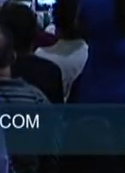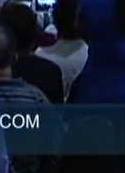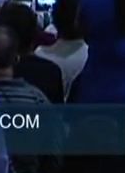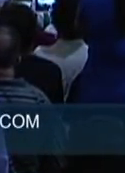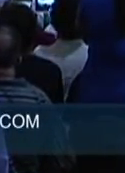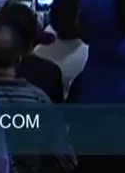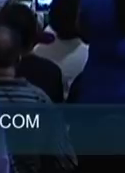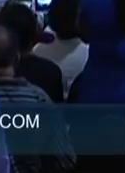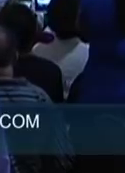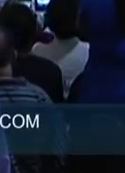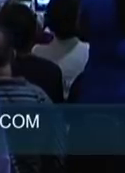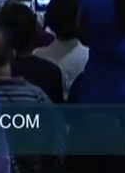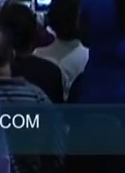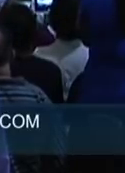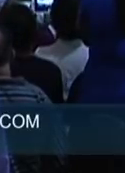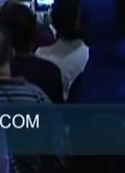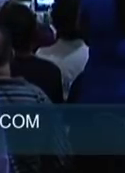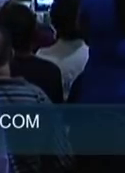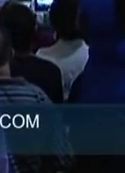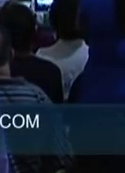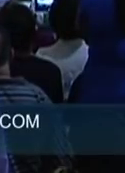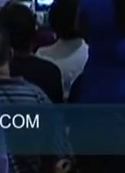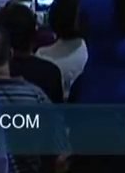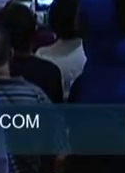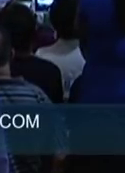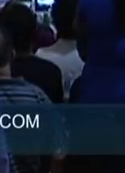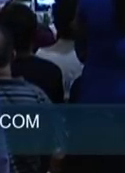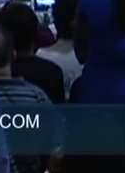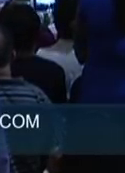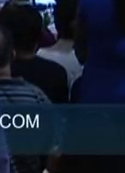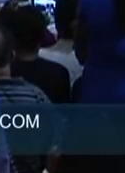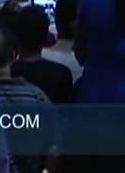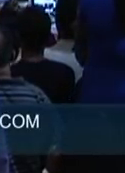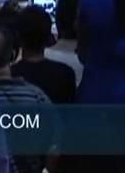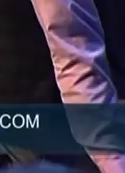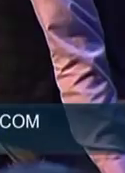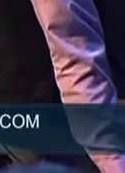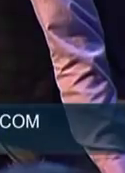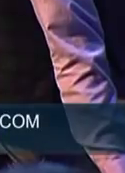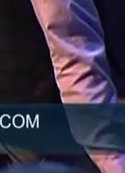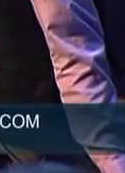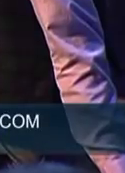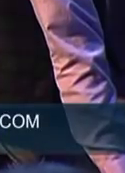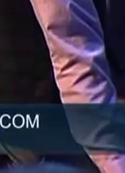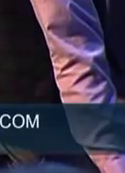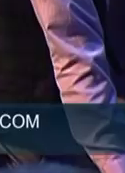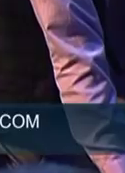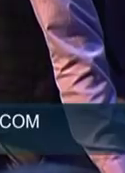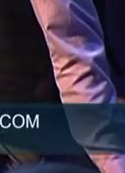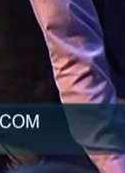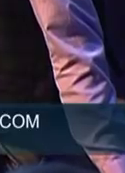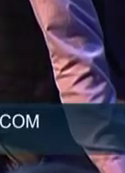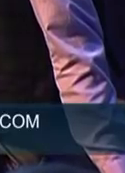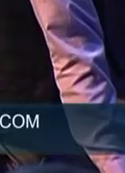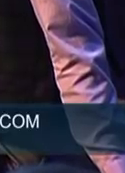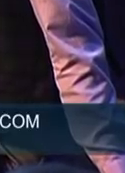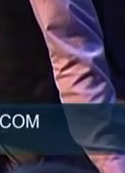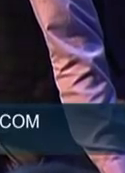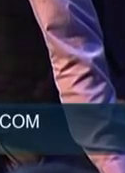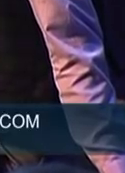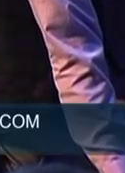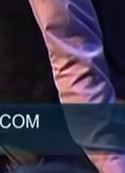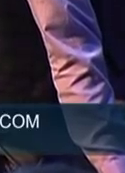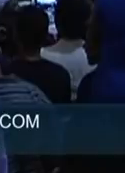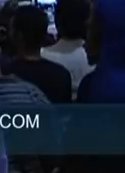mês de mais um Natal. E aqui, junto ao movimento dos catadores de materiais recicláveis e